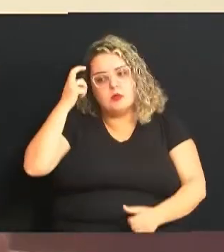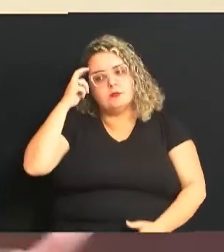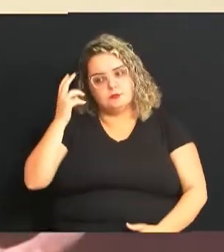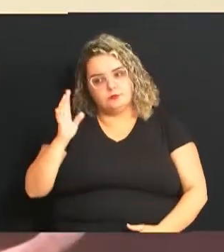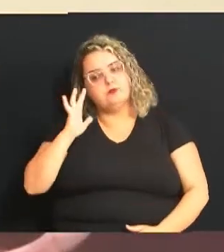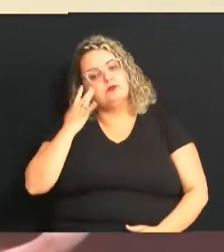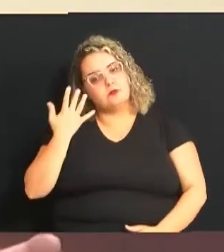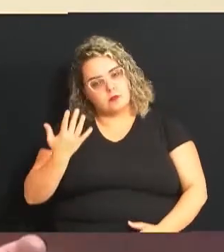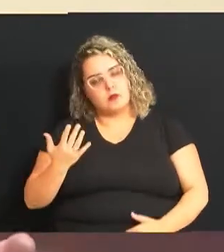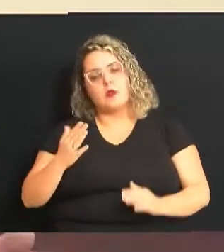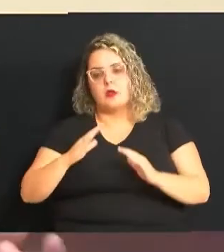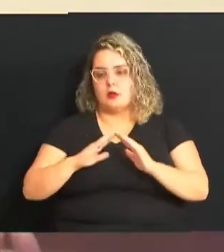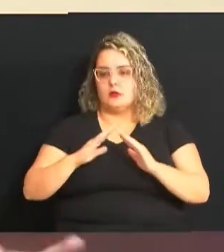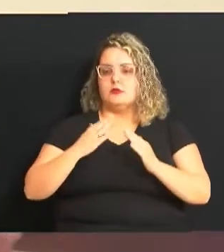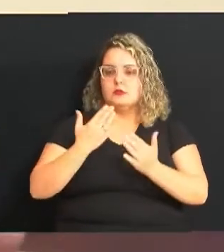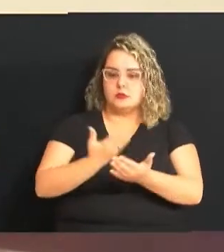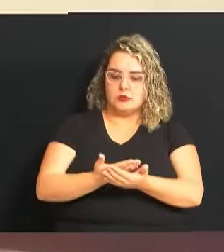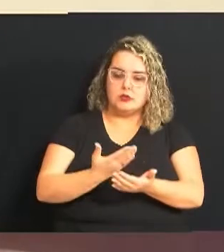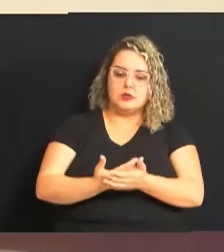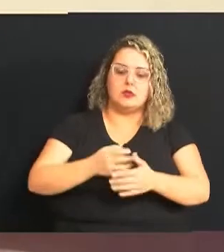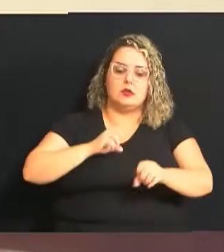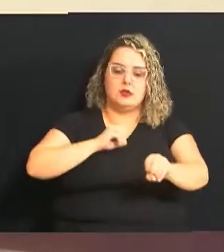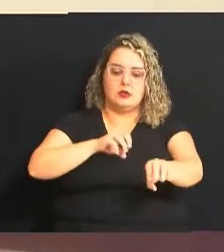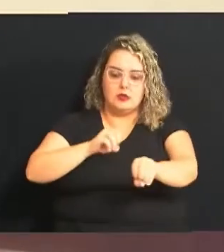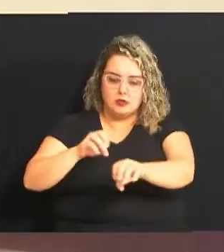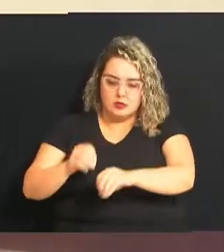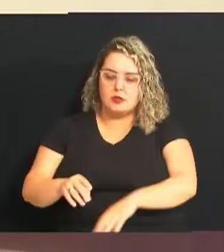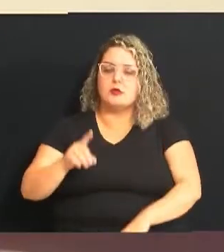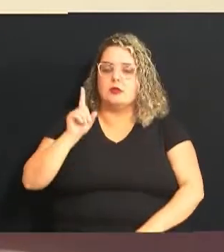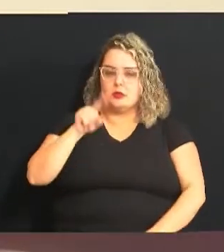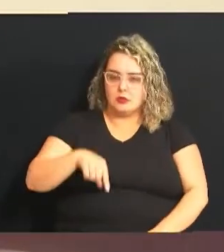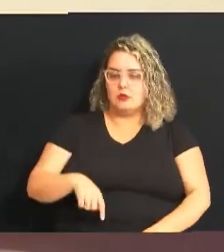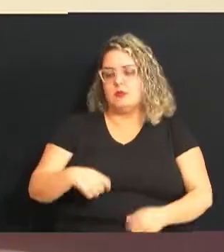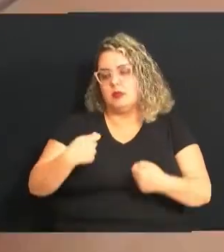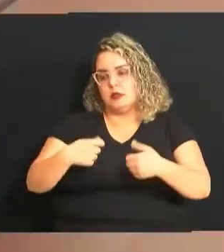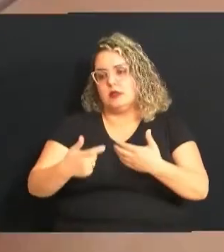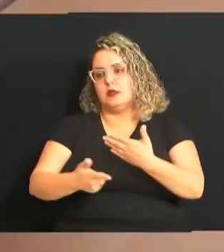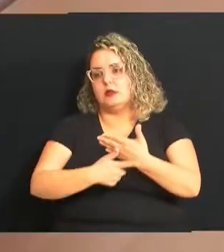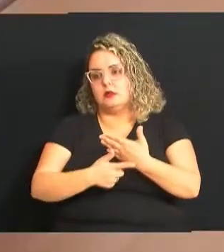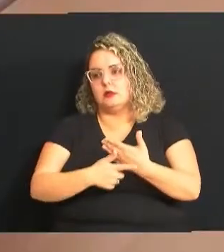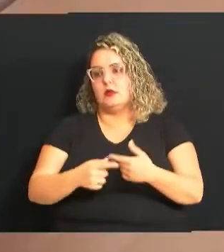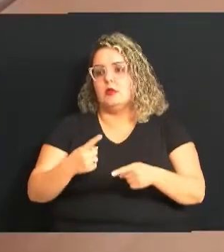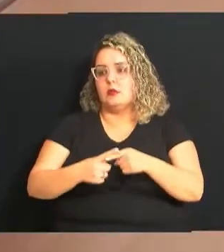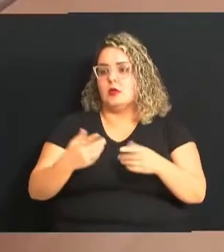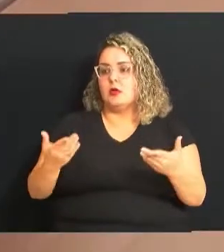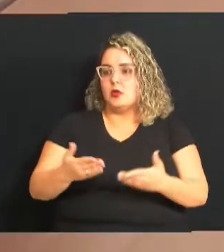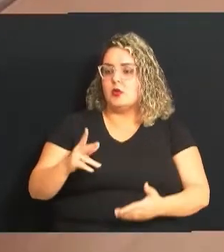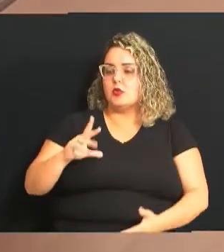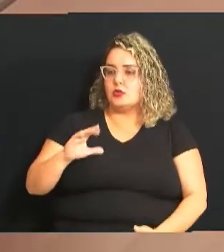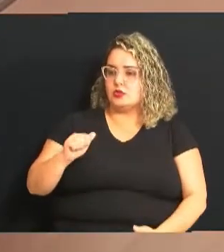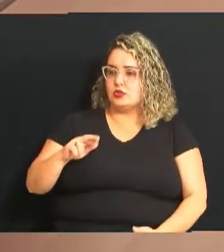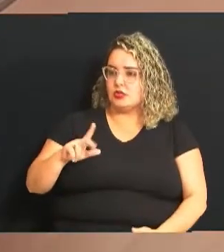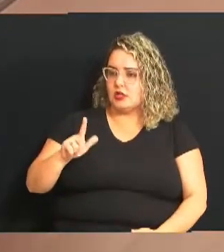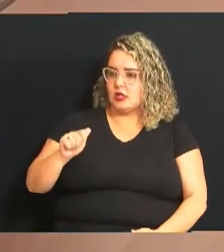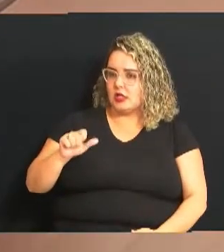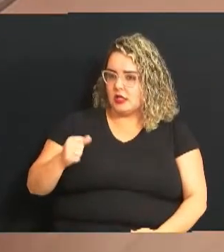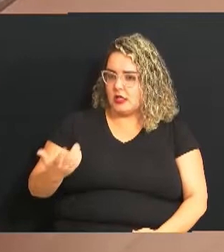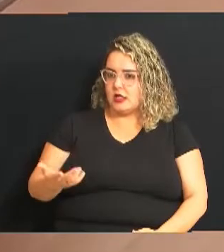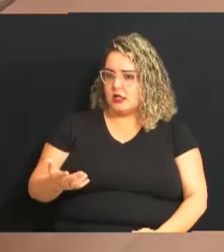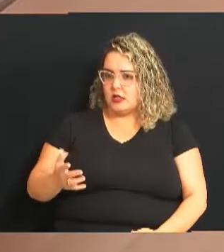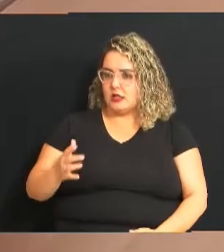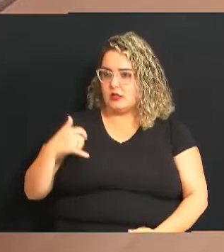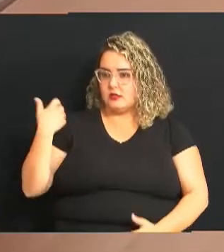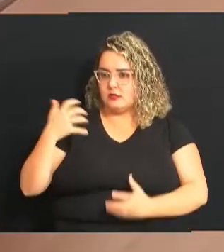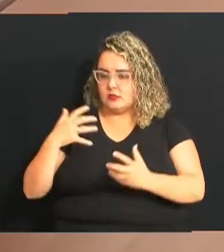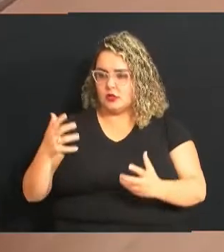educação tem que cumprir esse papel, né? Dentro da escola isso é muito importante. É porque hoje, Carla, essa questão do idoso, ela está mais voltada em